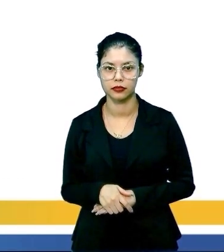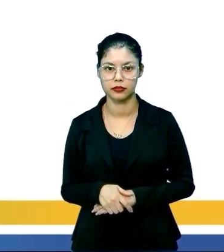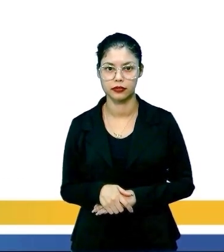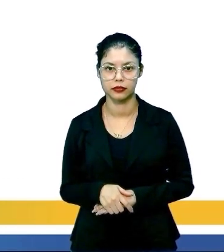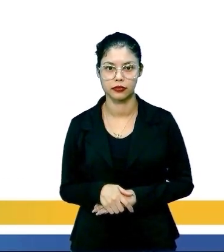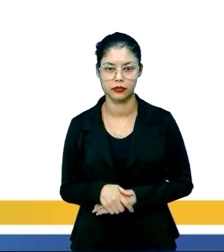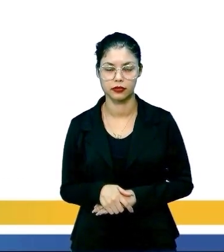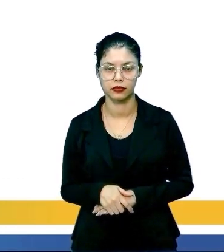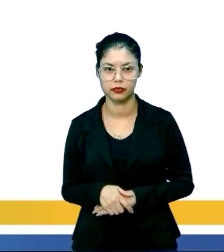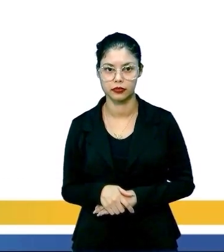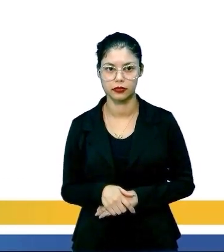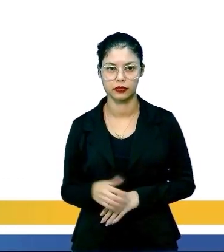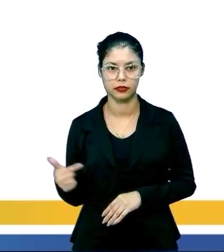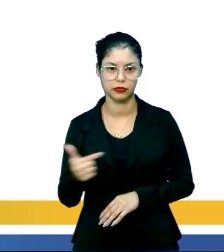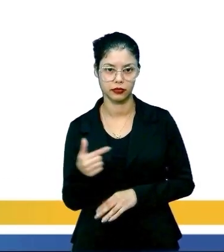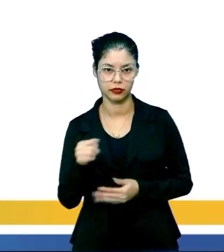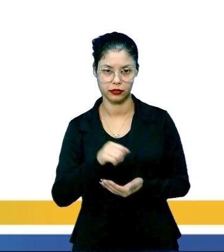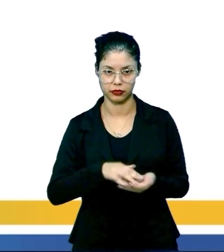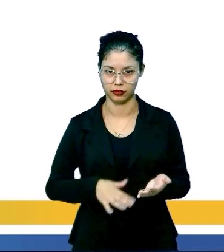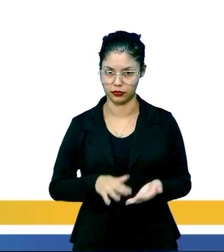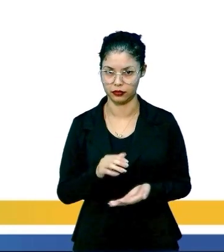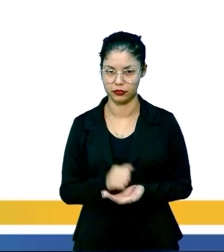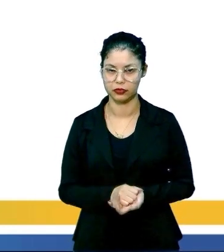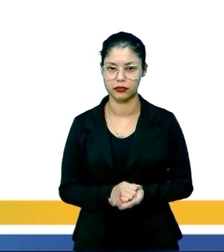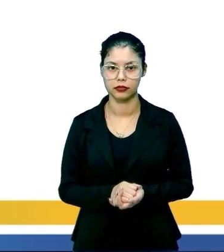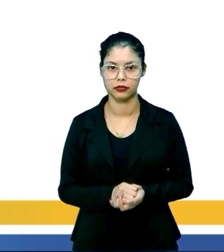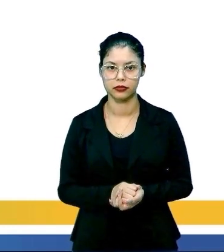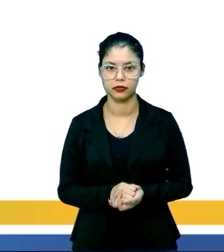Vamos aí a um segundo exercitando.